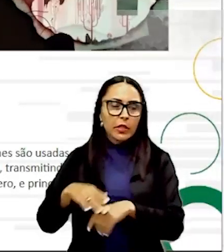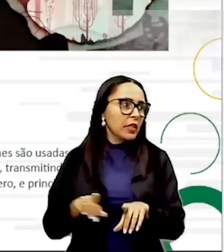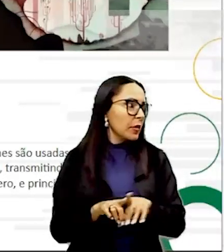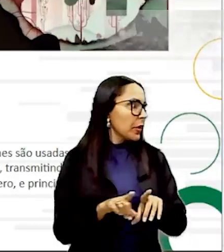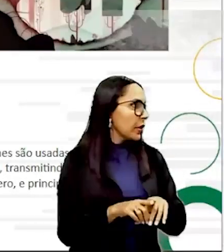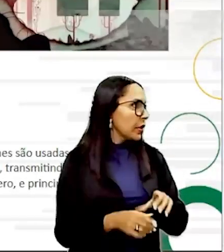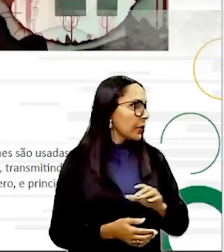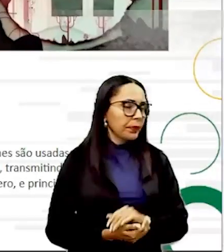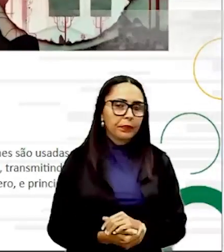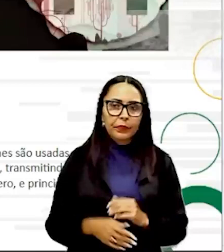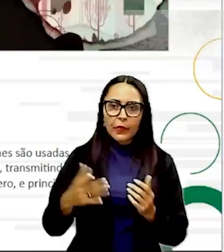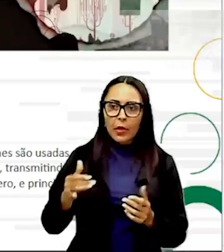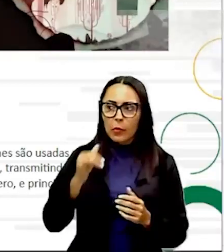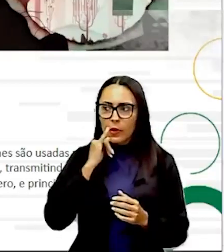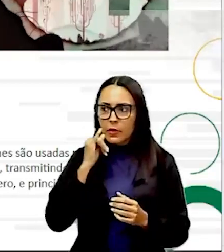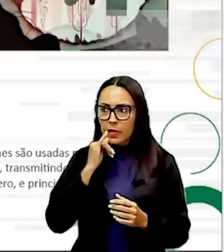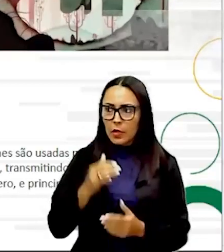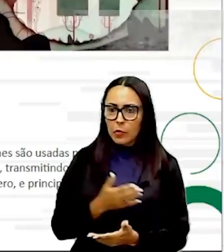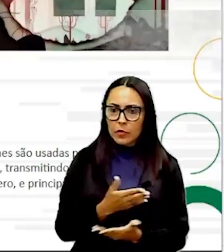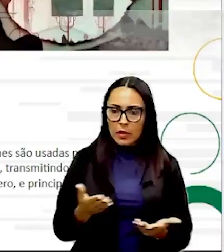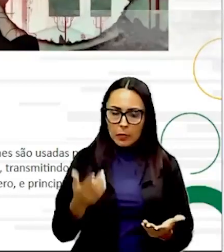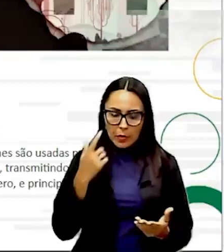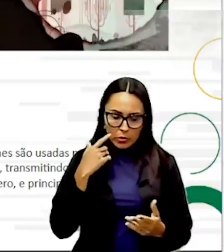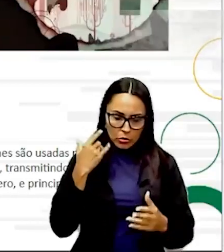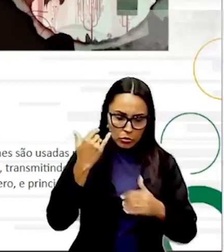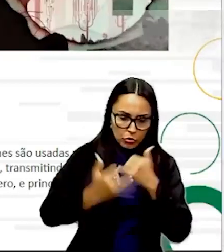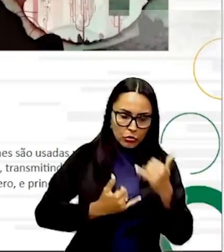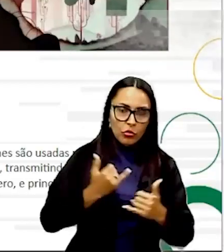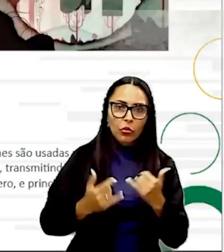emoções. Por exemplo, em certas partes do jogo,